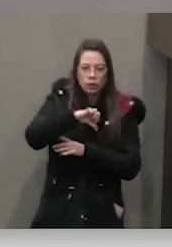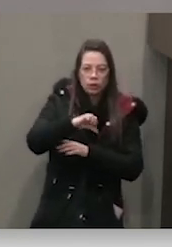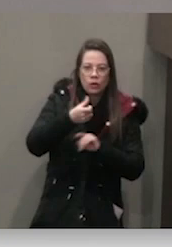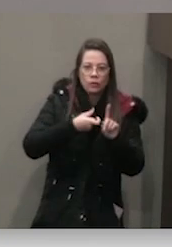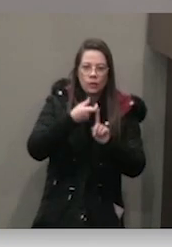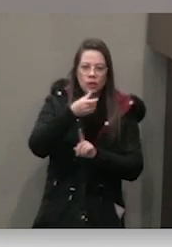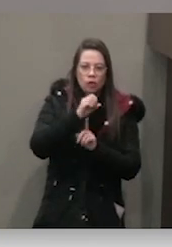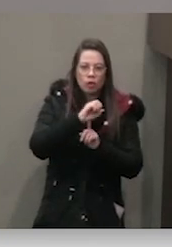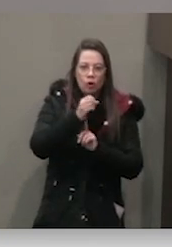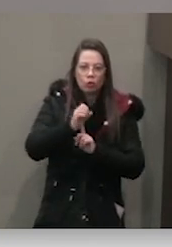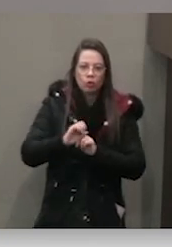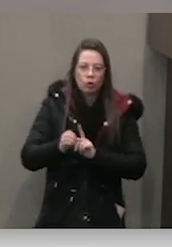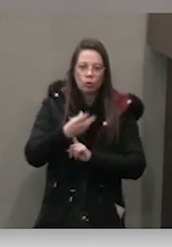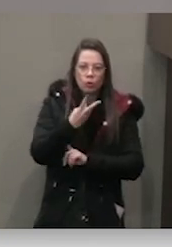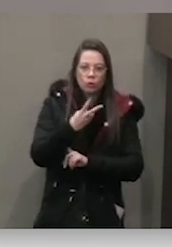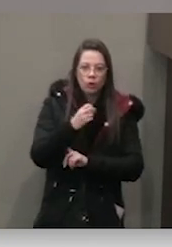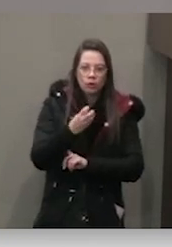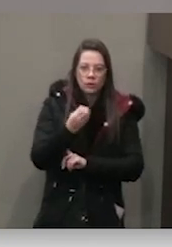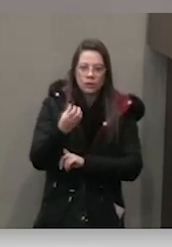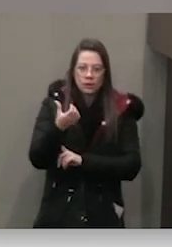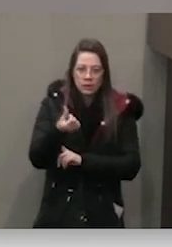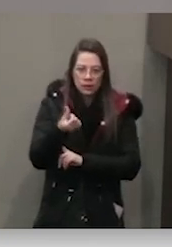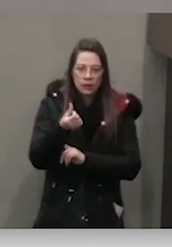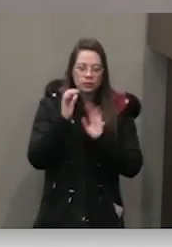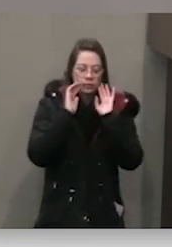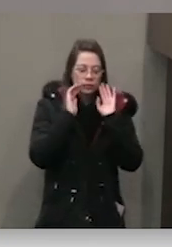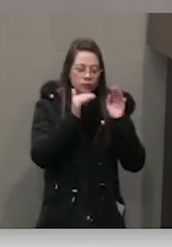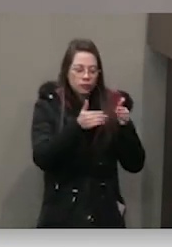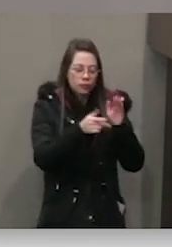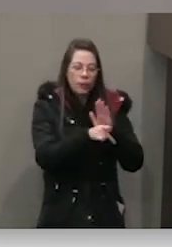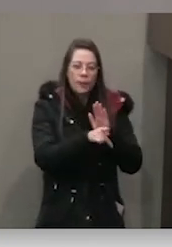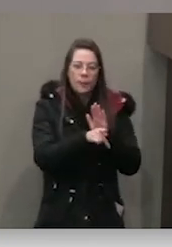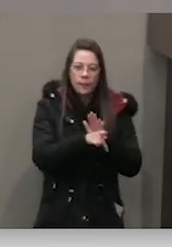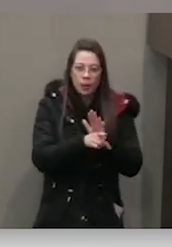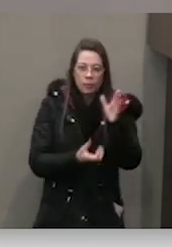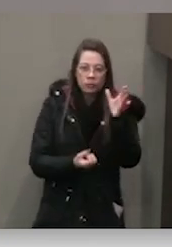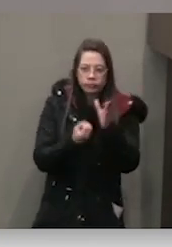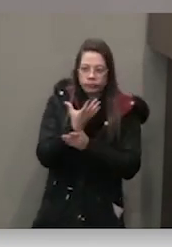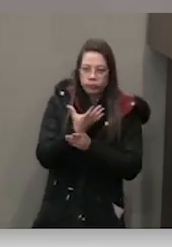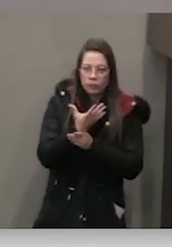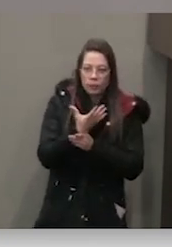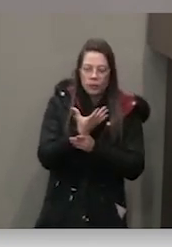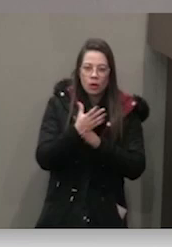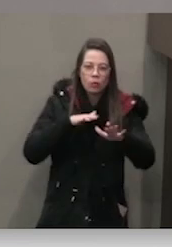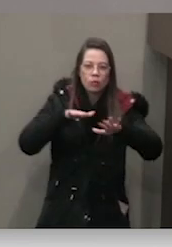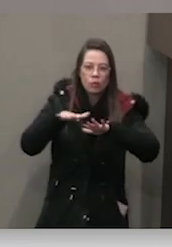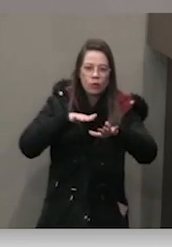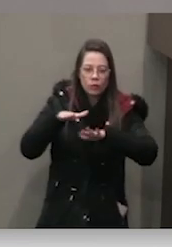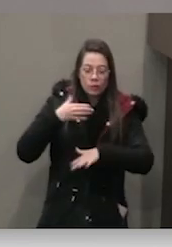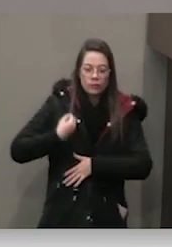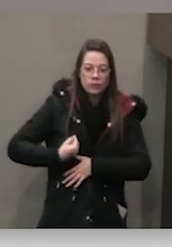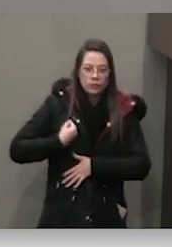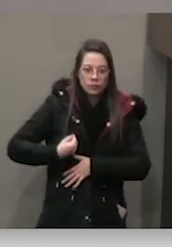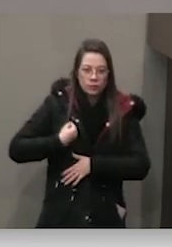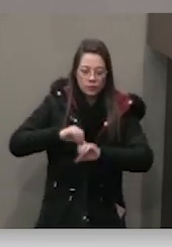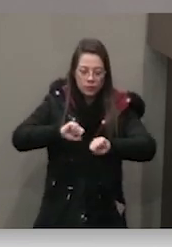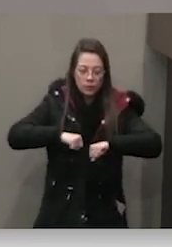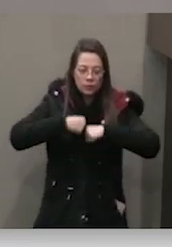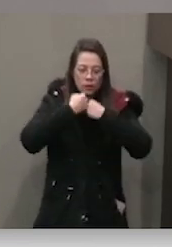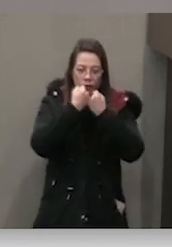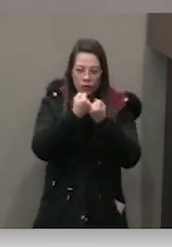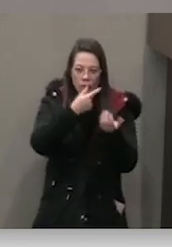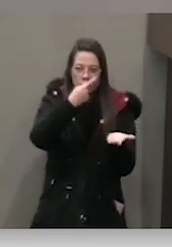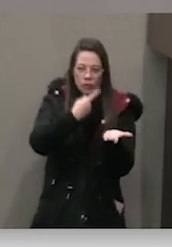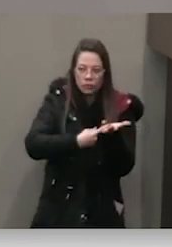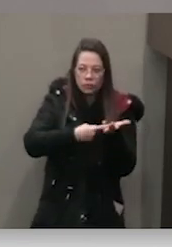2006, conforme especifica. De autoria do Executivo Municipal, cumprimentos presentes, reforçando o